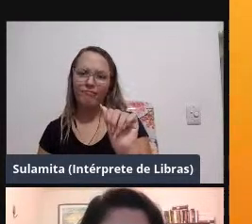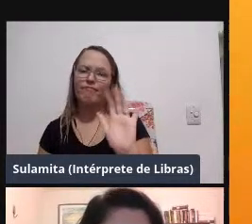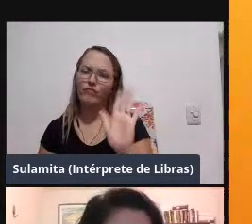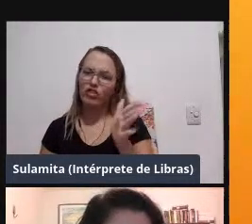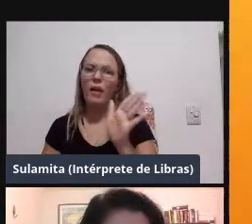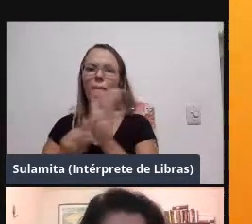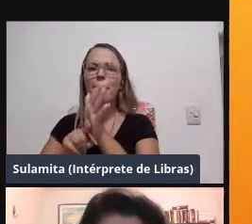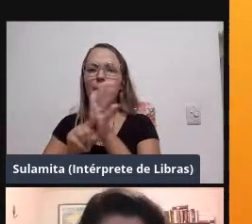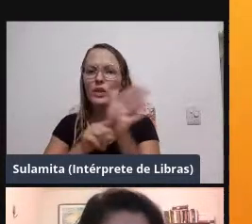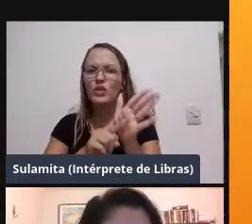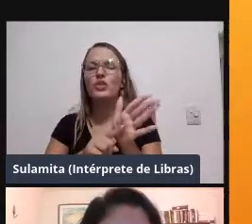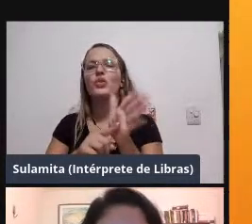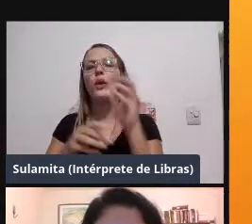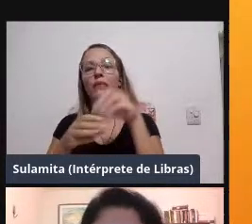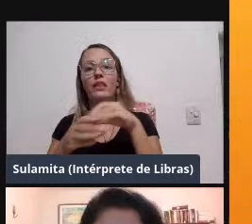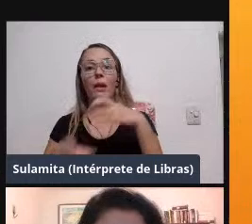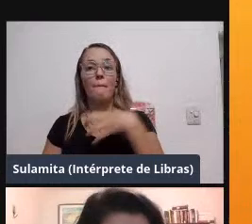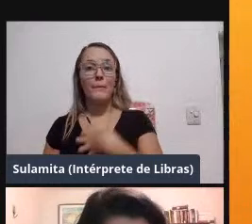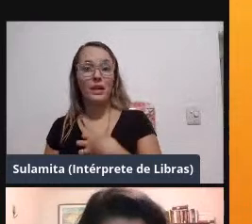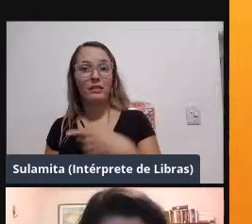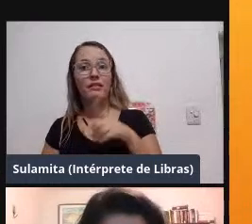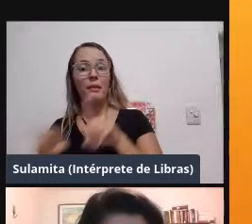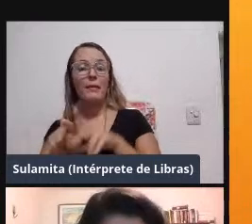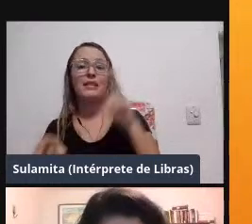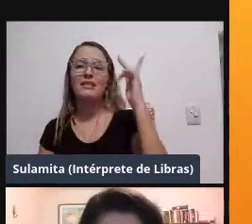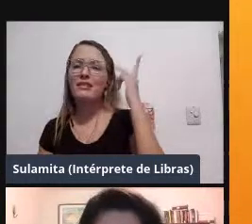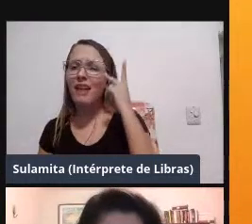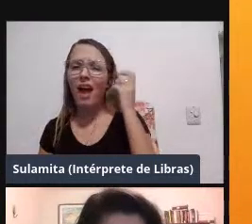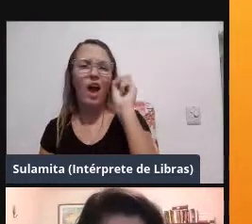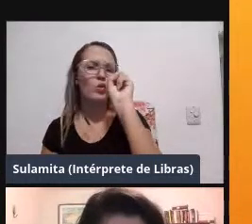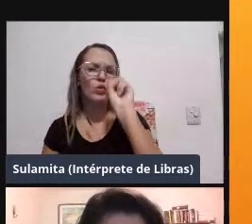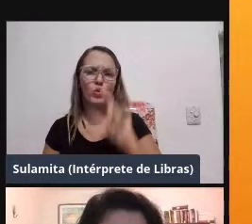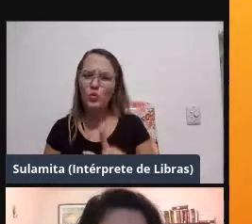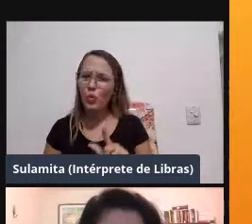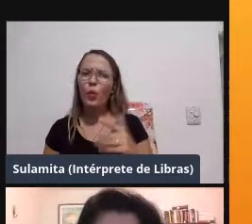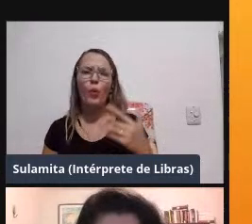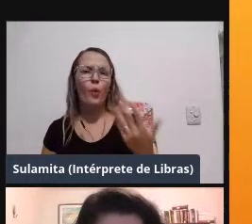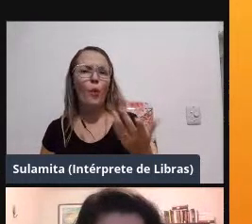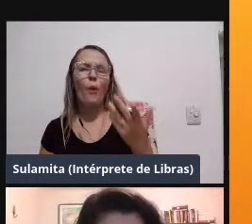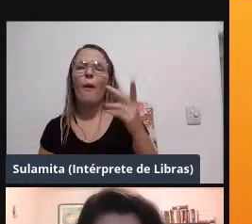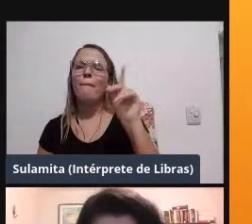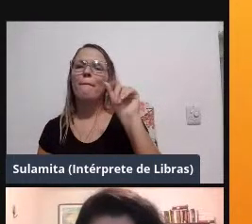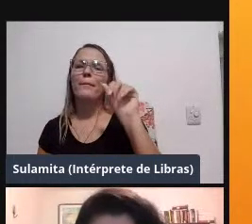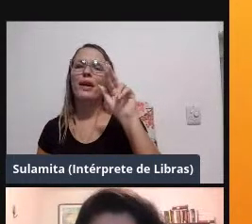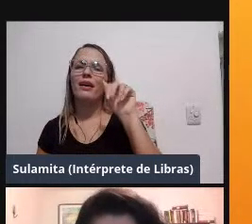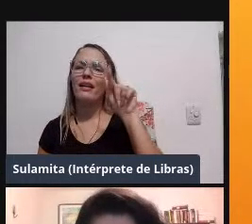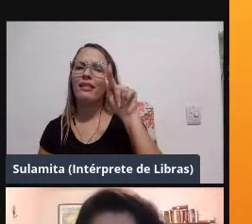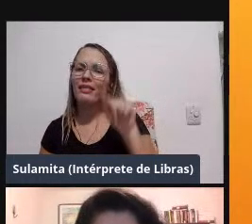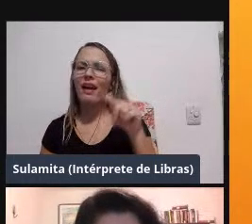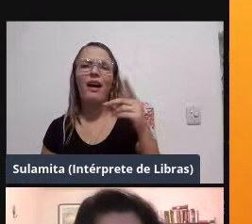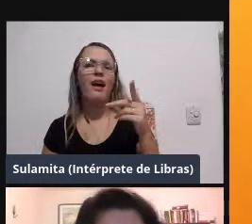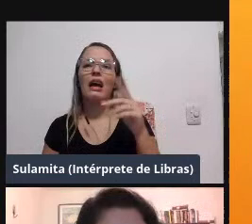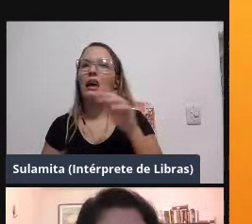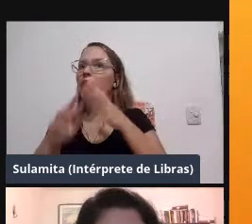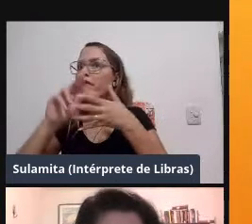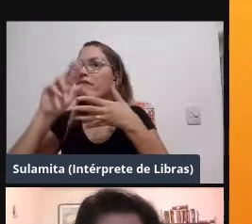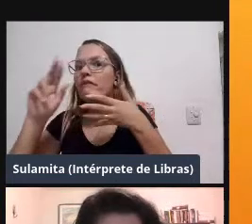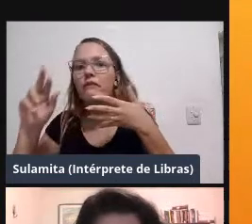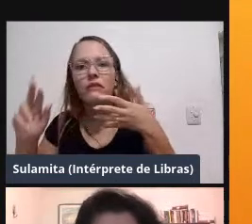Bahia, São Paulo, sul do país, né, Paraná, Rio Grande do Sul, enfim, uma série